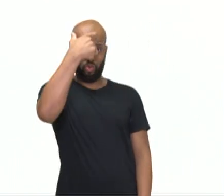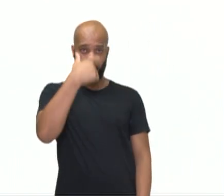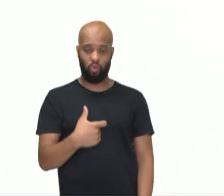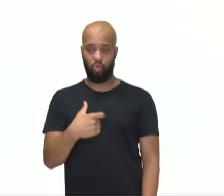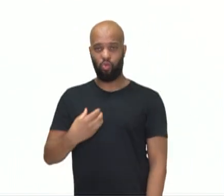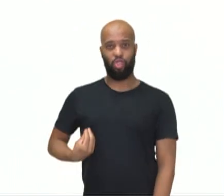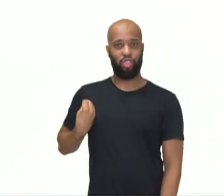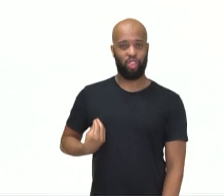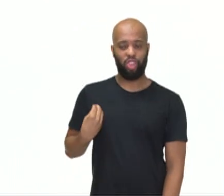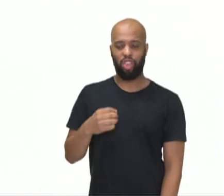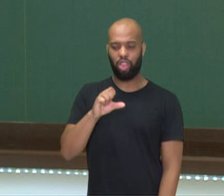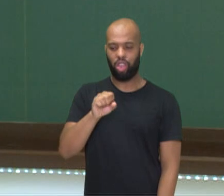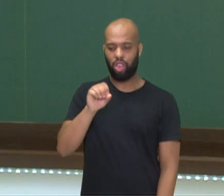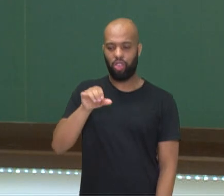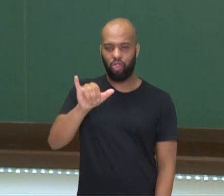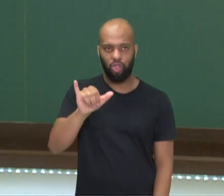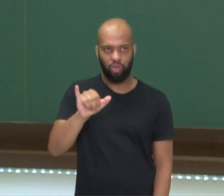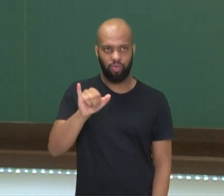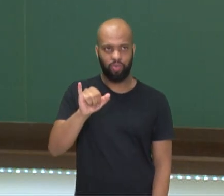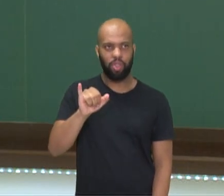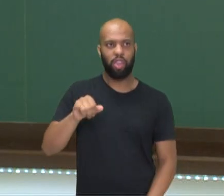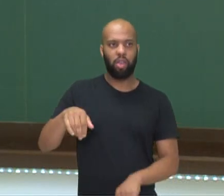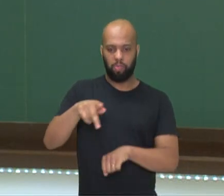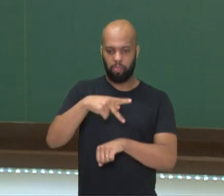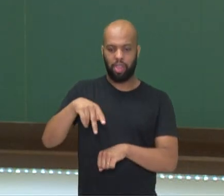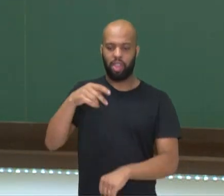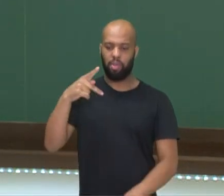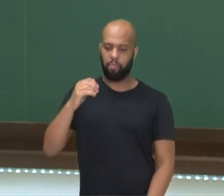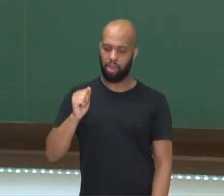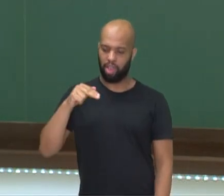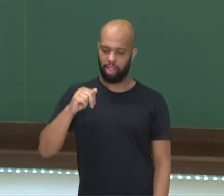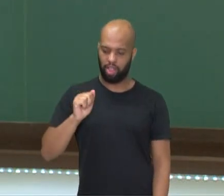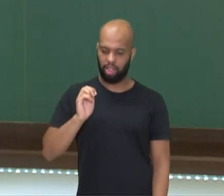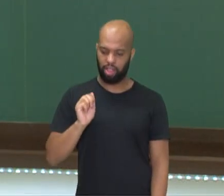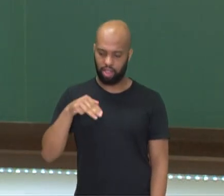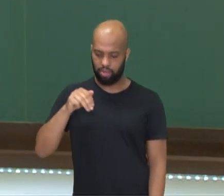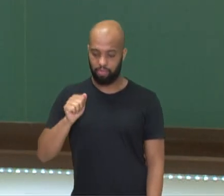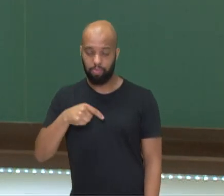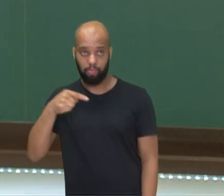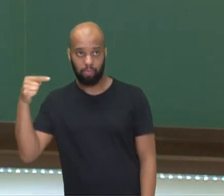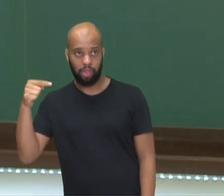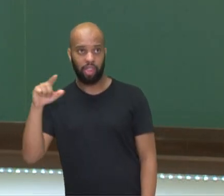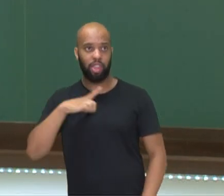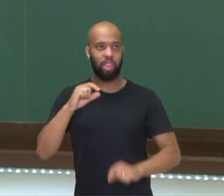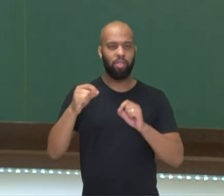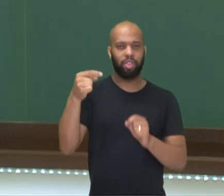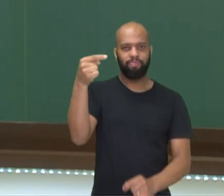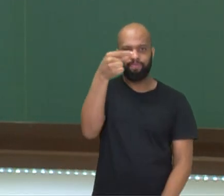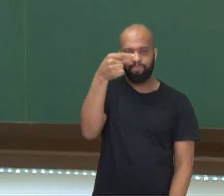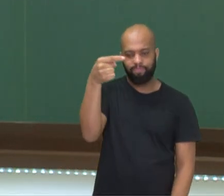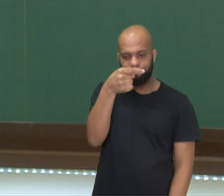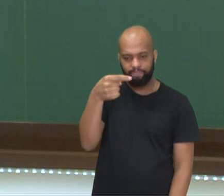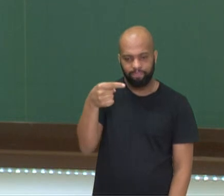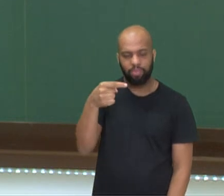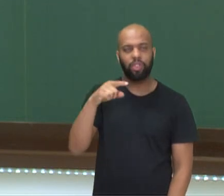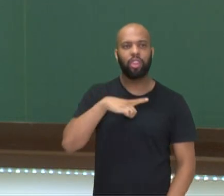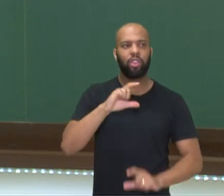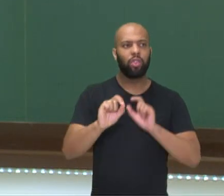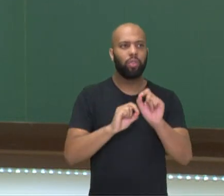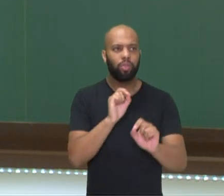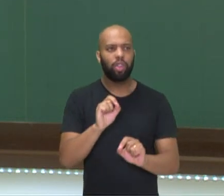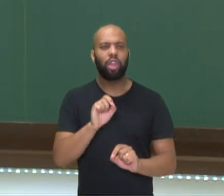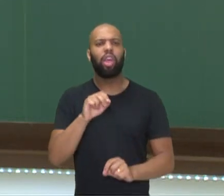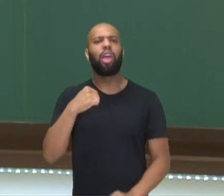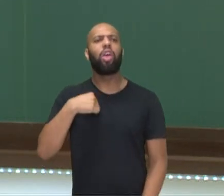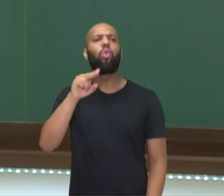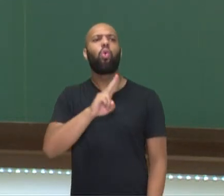Veja que esses sinais no início da frase, eles estão indicando um travessão, né? O nome é travessão. E quando